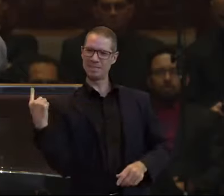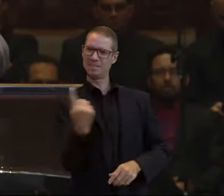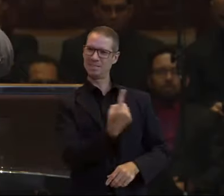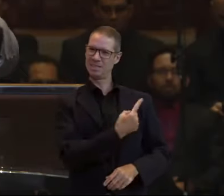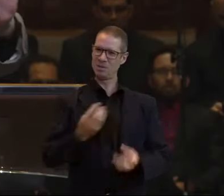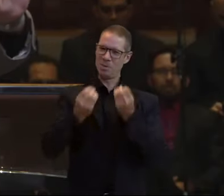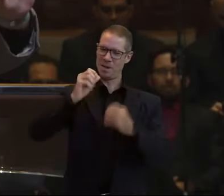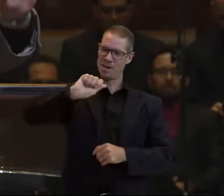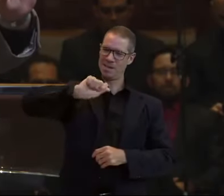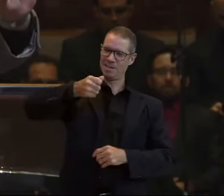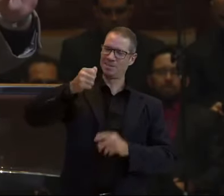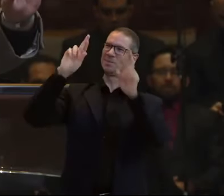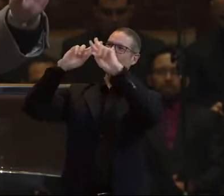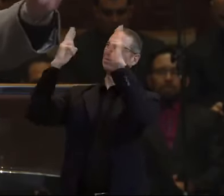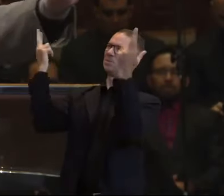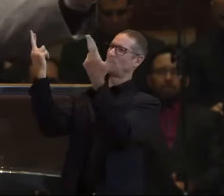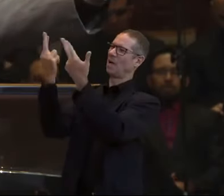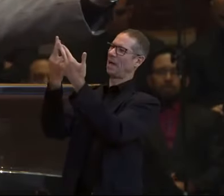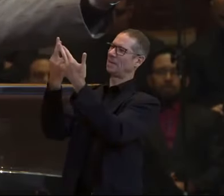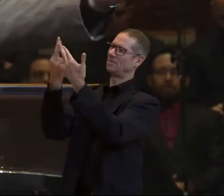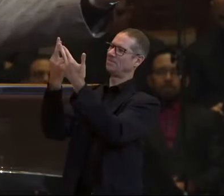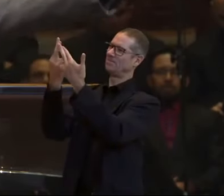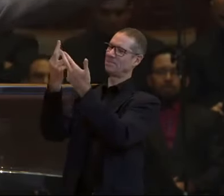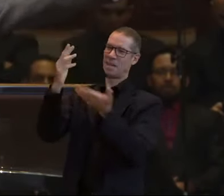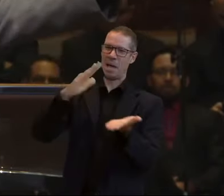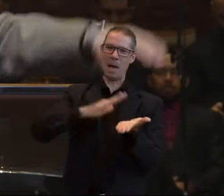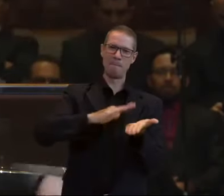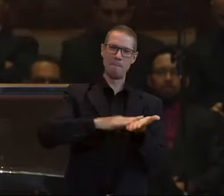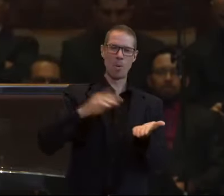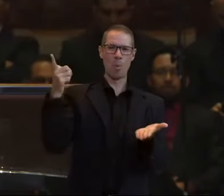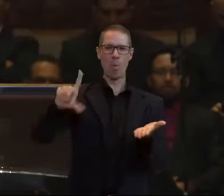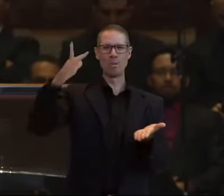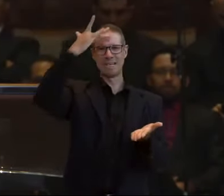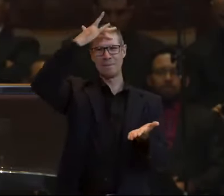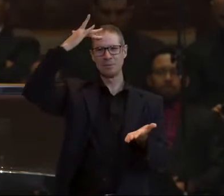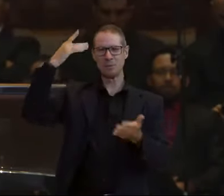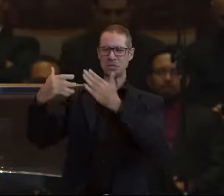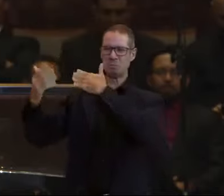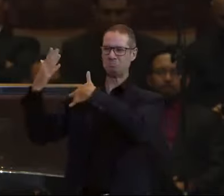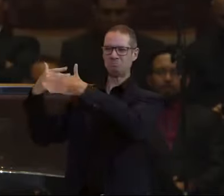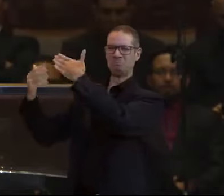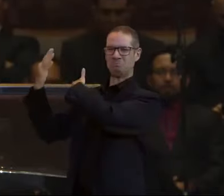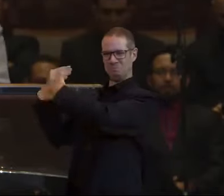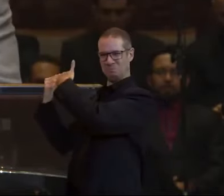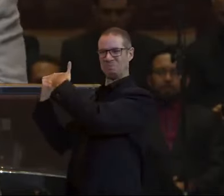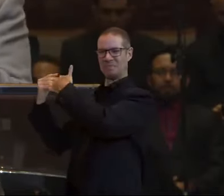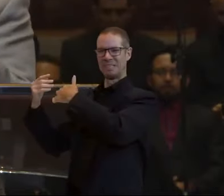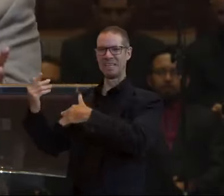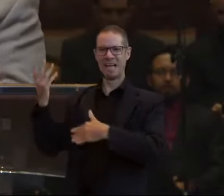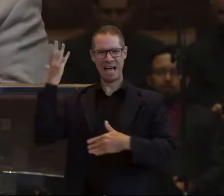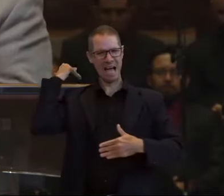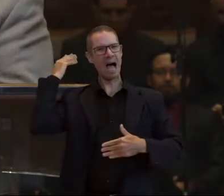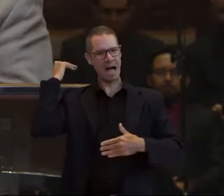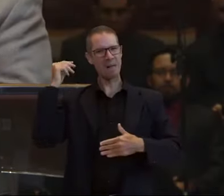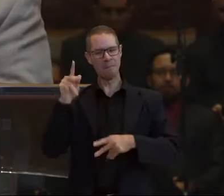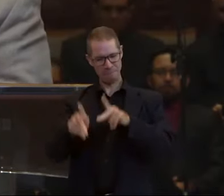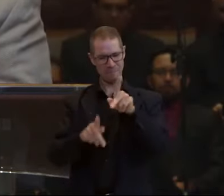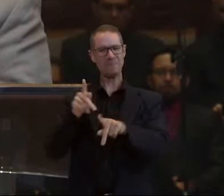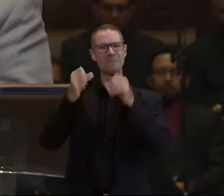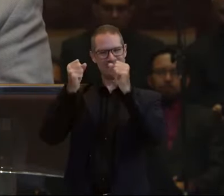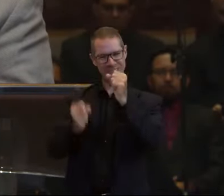que as chaves do reino passaram para a mão de outras pessoas e eles puderam fazer a obra